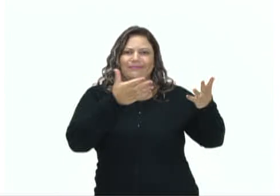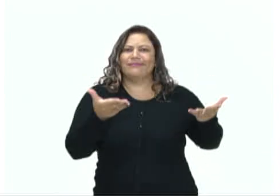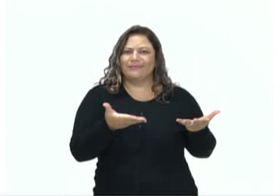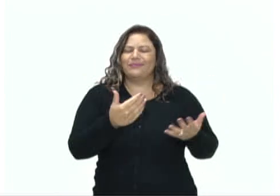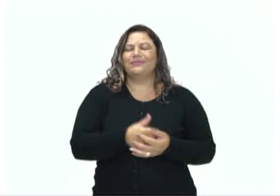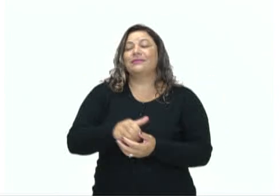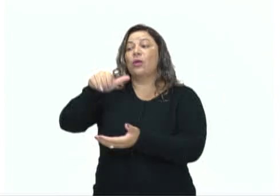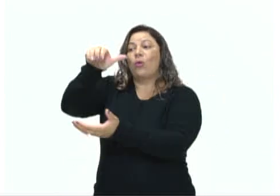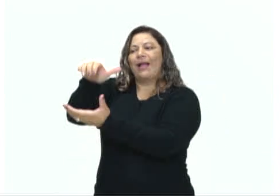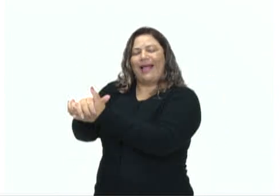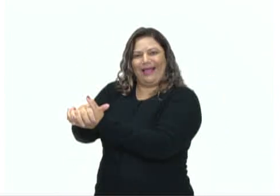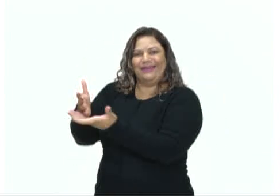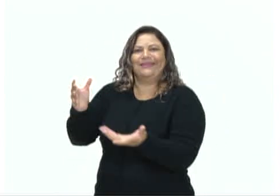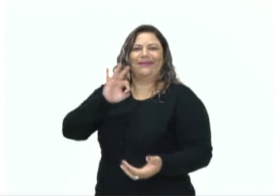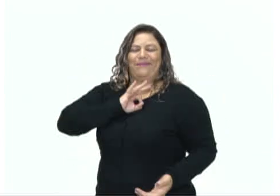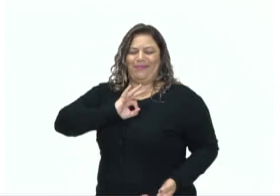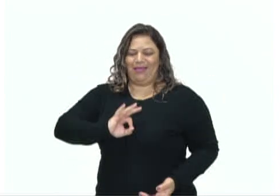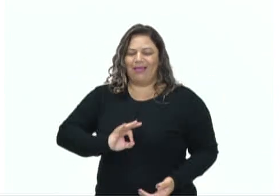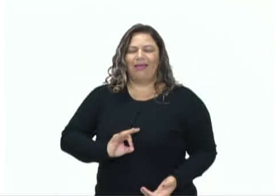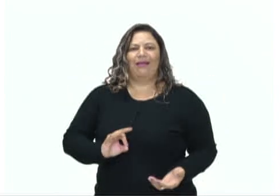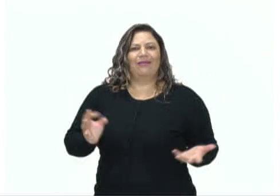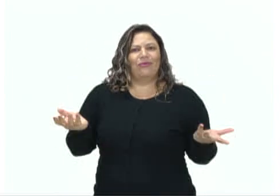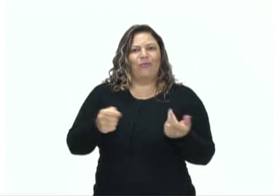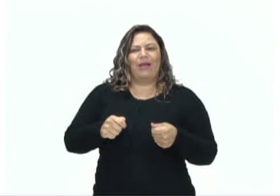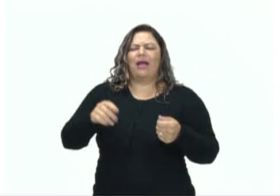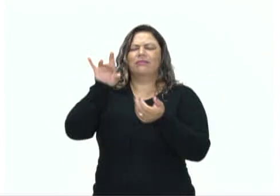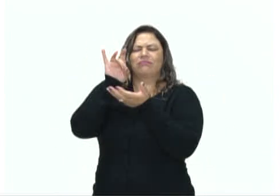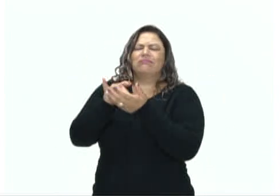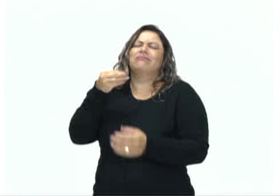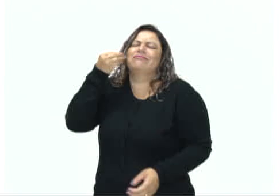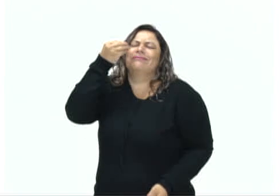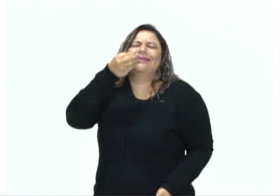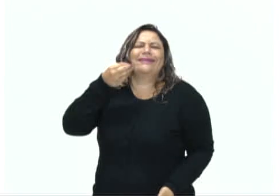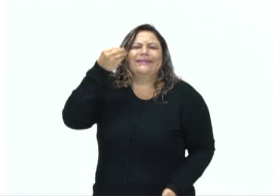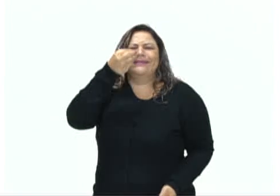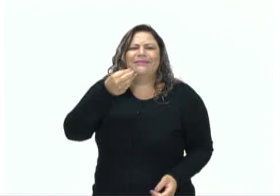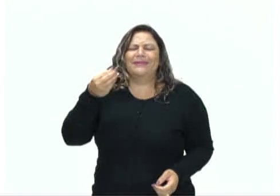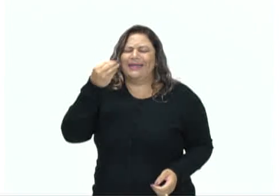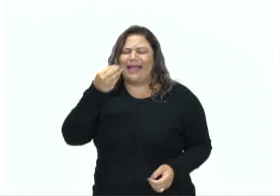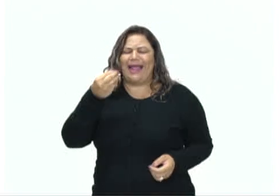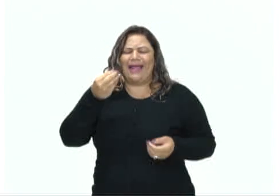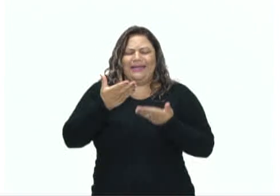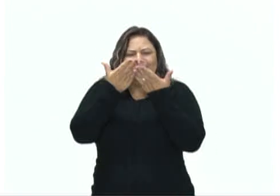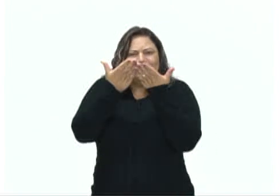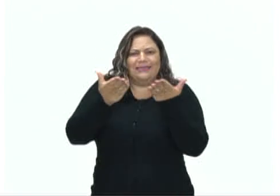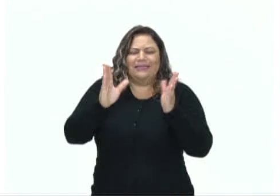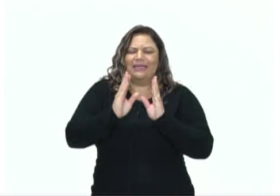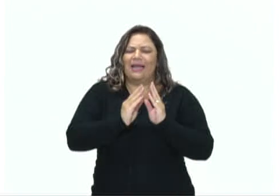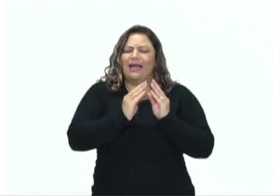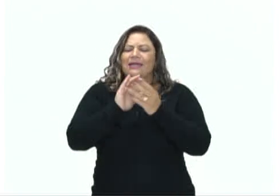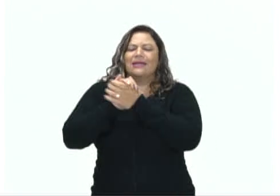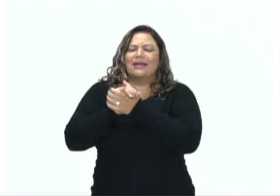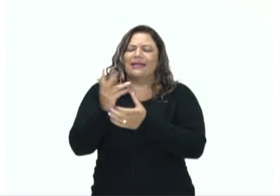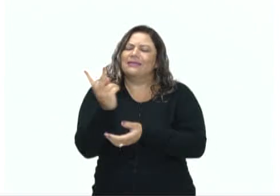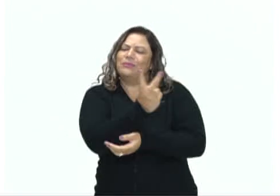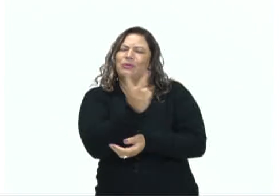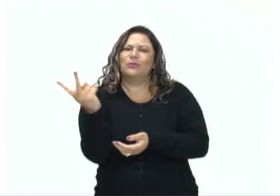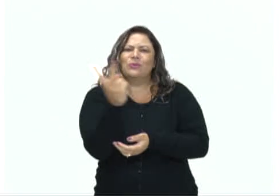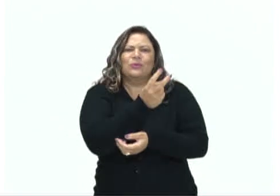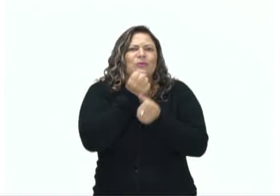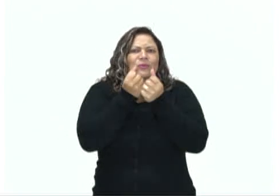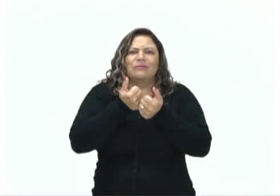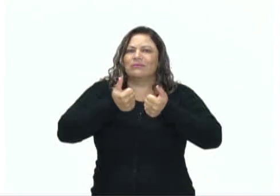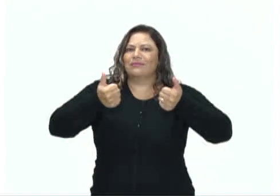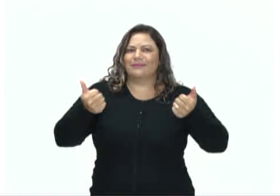Sobre o casamento, o padre Aloísio afirmou que a experiência de celebrar o matrimônio de Adriele e Adalberto foi muito